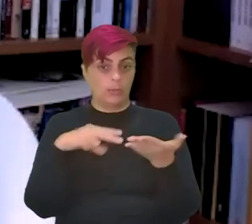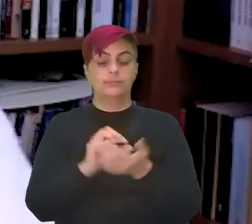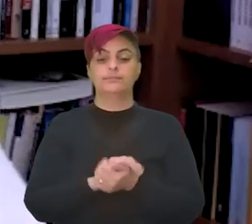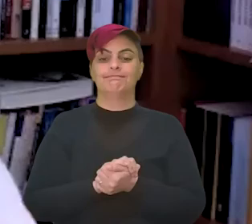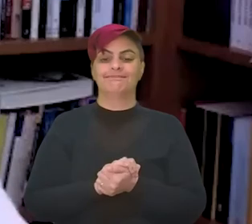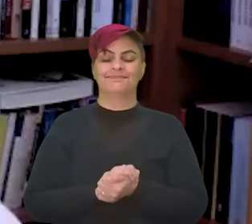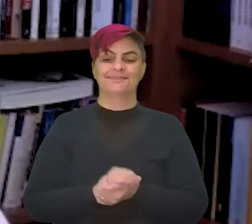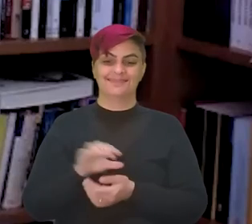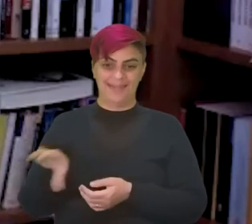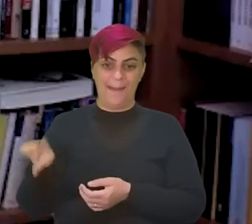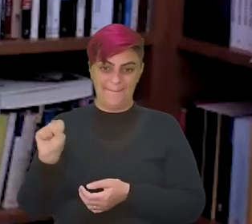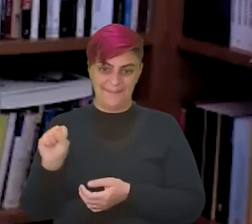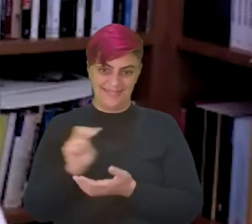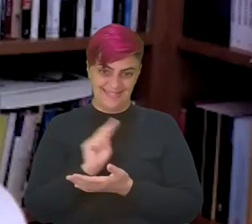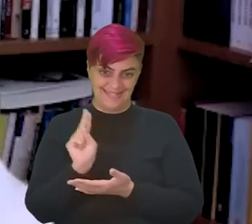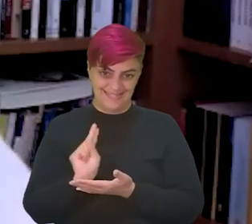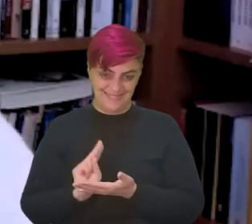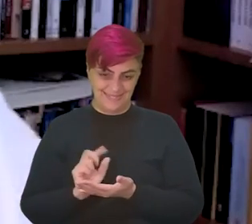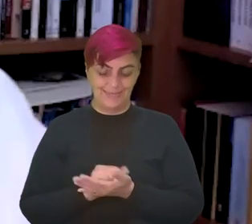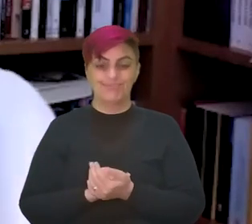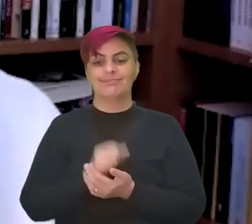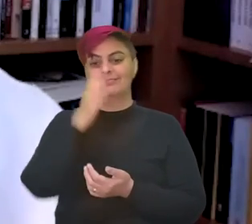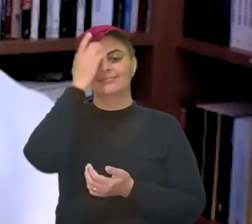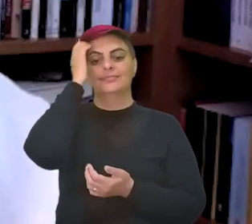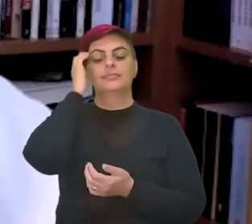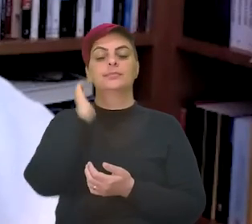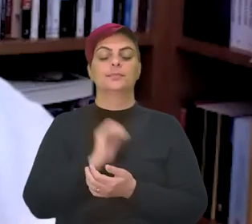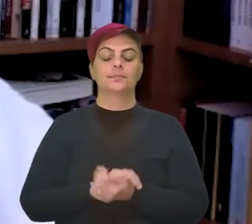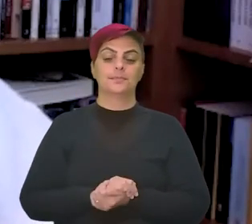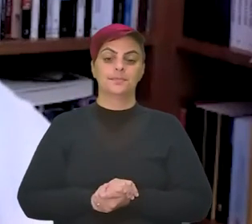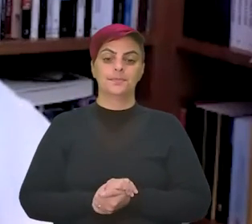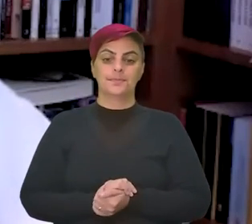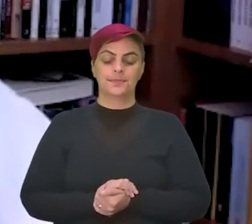peraí, vamos pegar a lista dos livros.